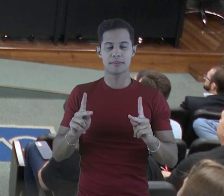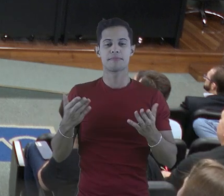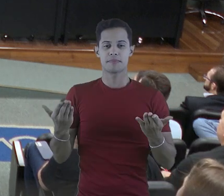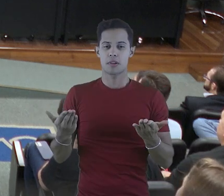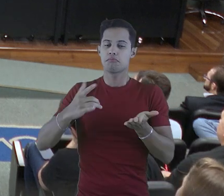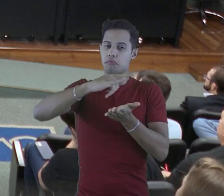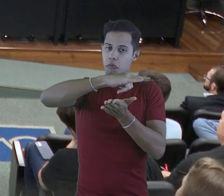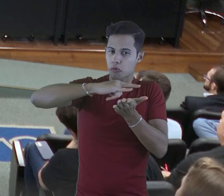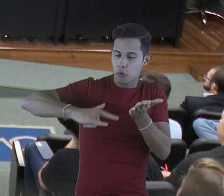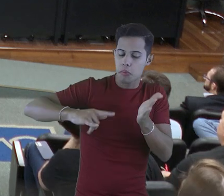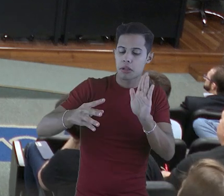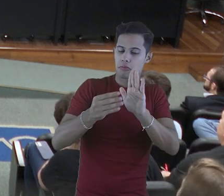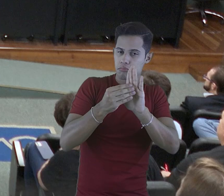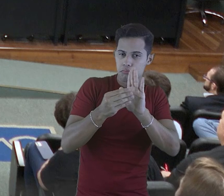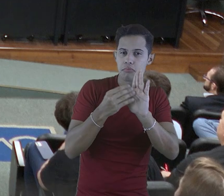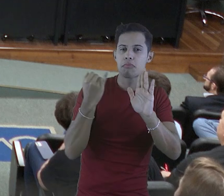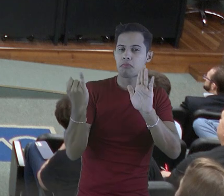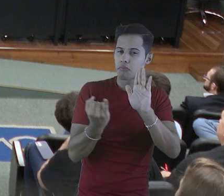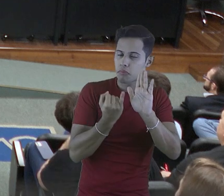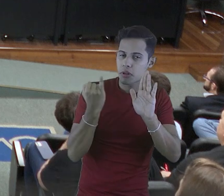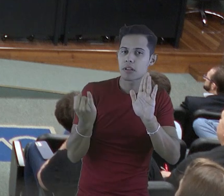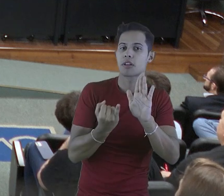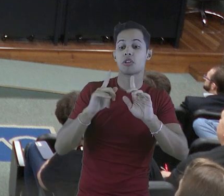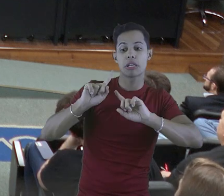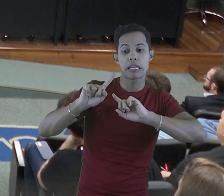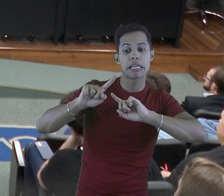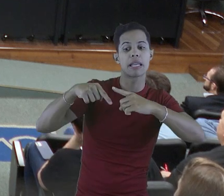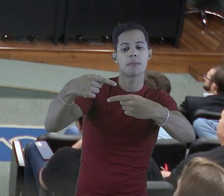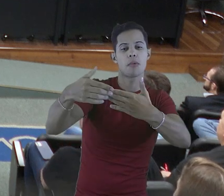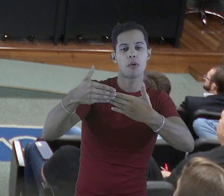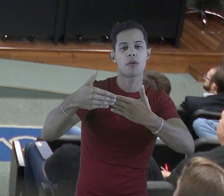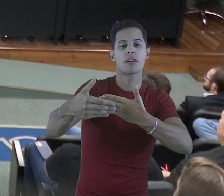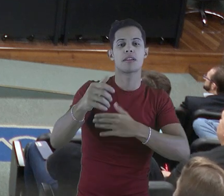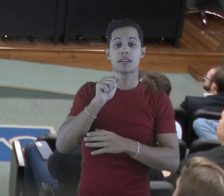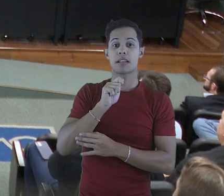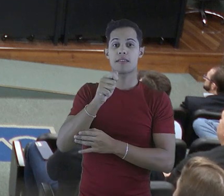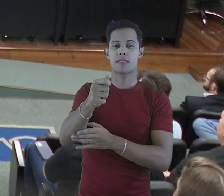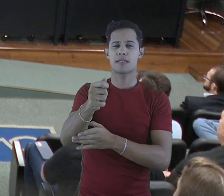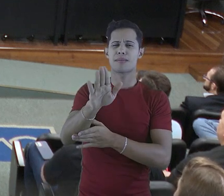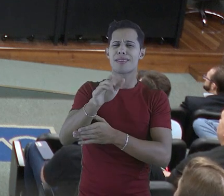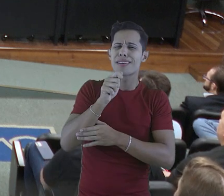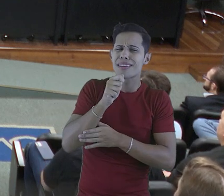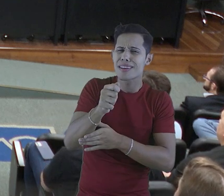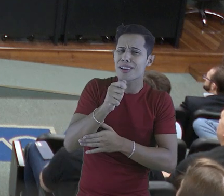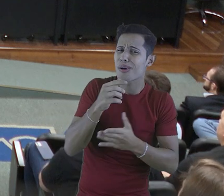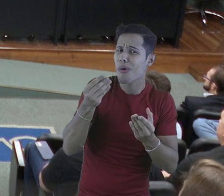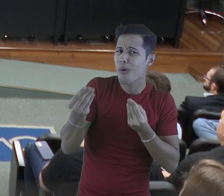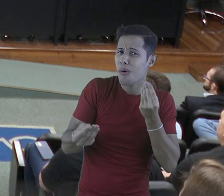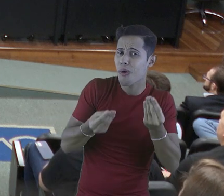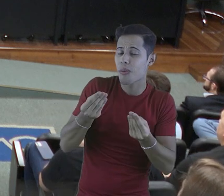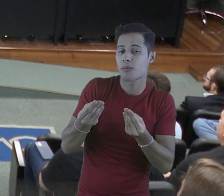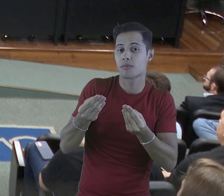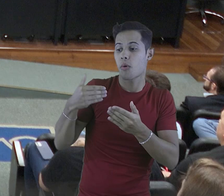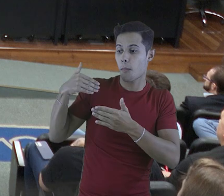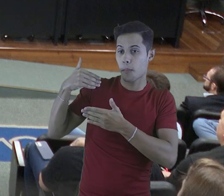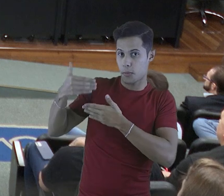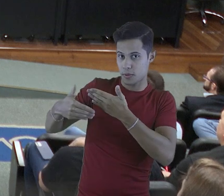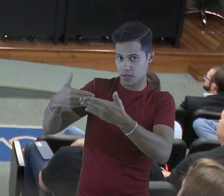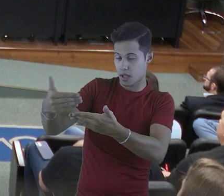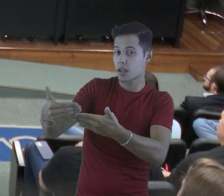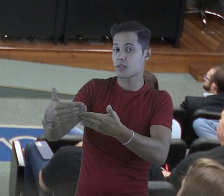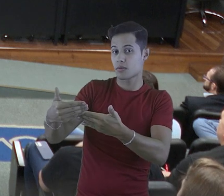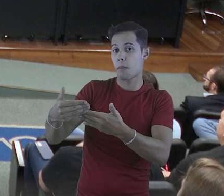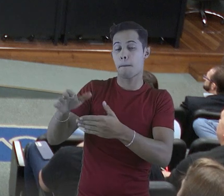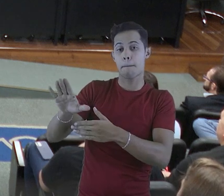como é que faz as entrevistas a gente lá no nosso processo pega o organograma e seleciona algumas